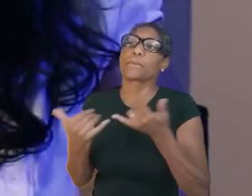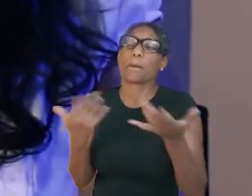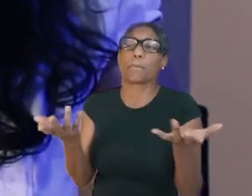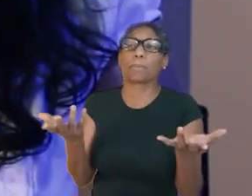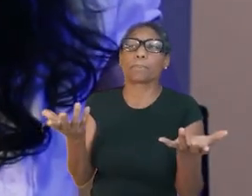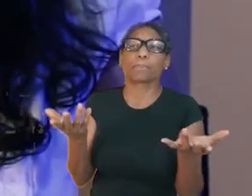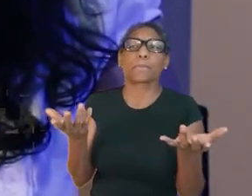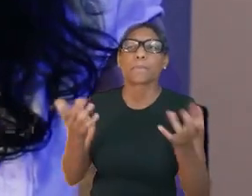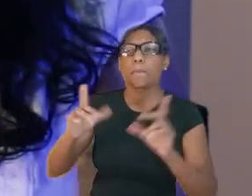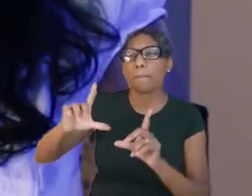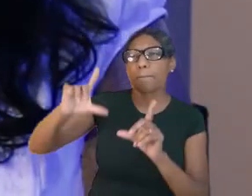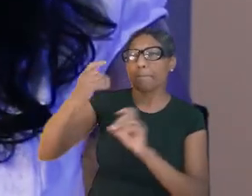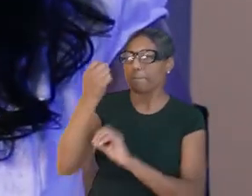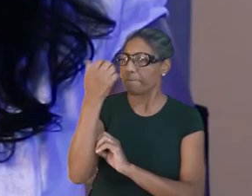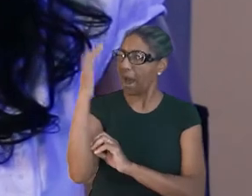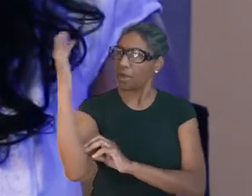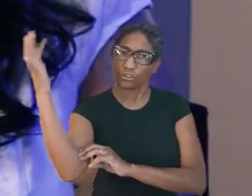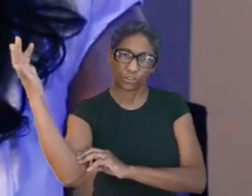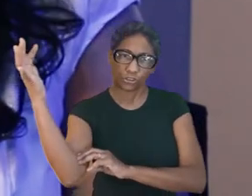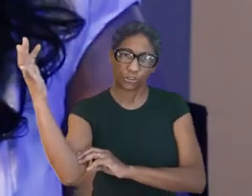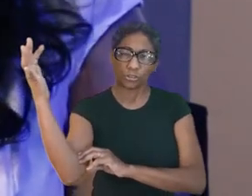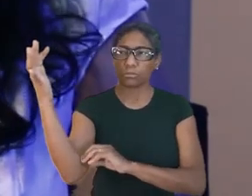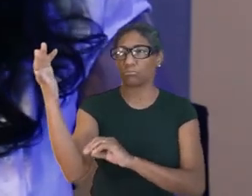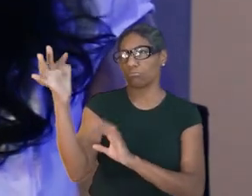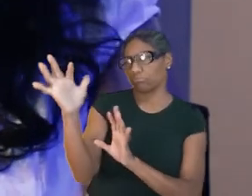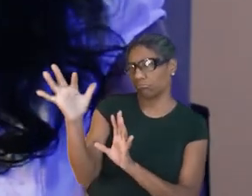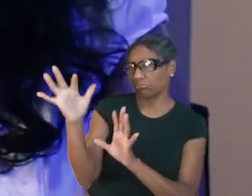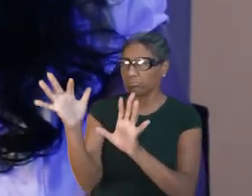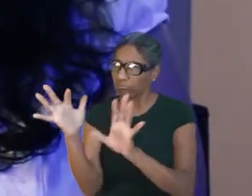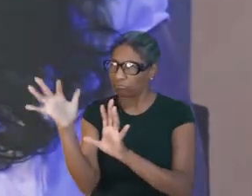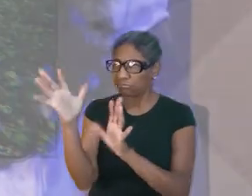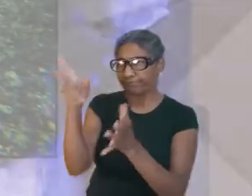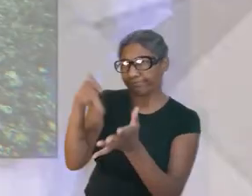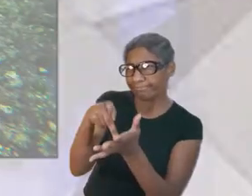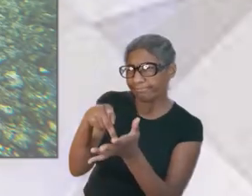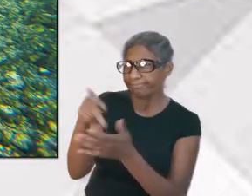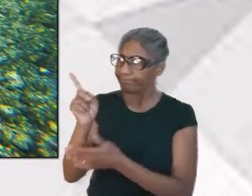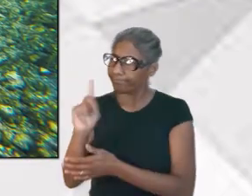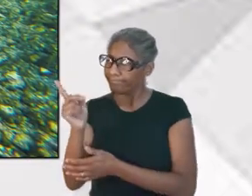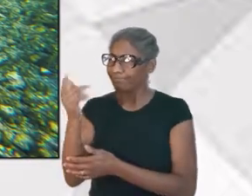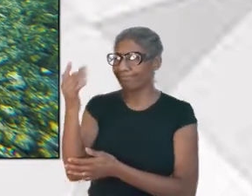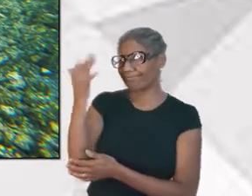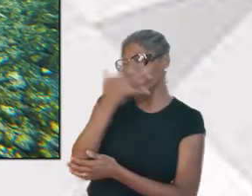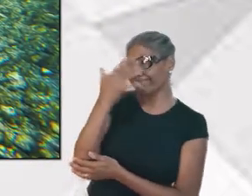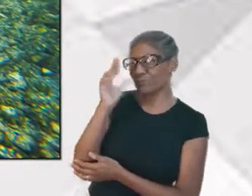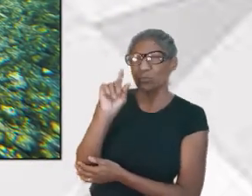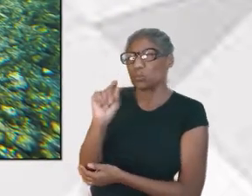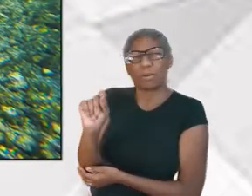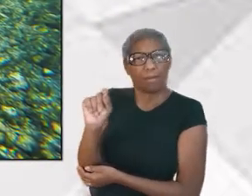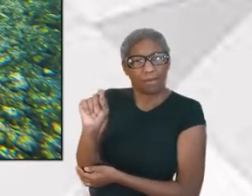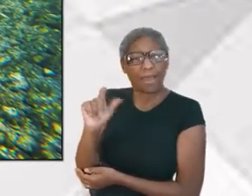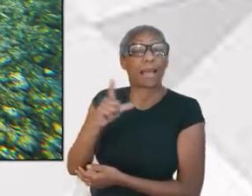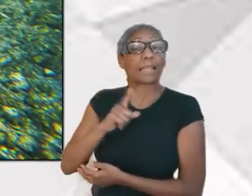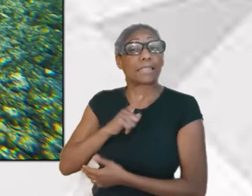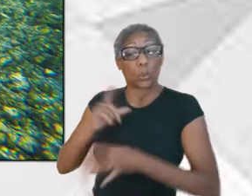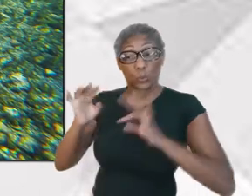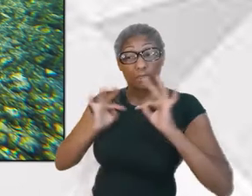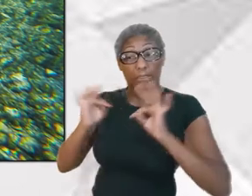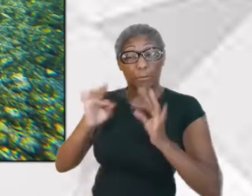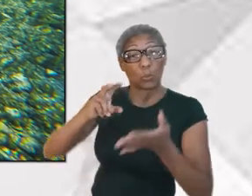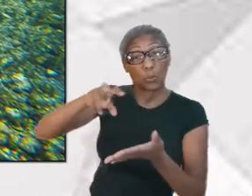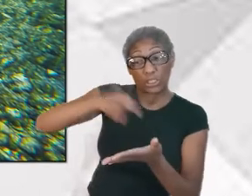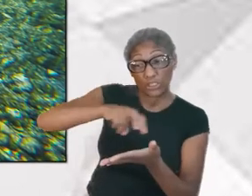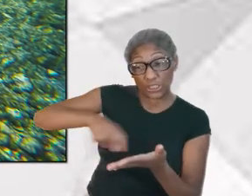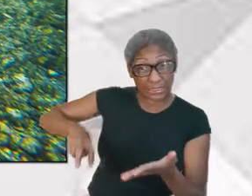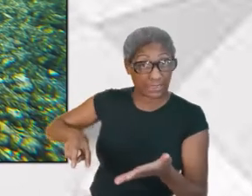fantasioso das imagens, podendo ser mais surreal ou mais onírico. Normalmente, tem um tratamento de edição com um